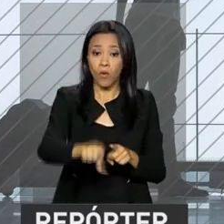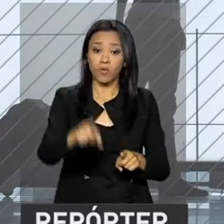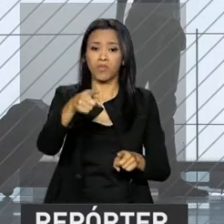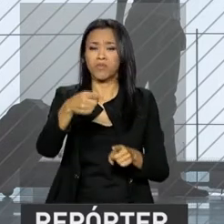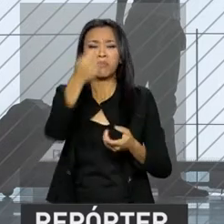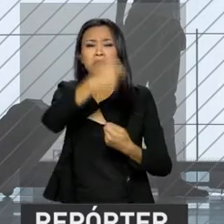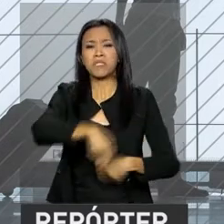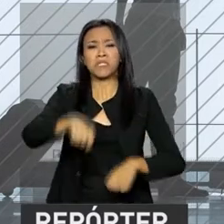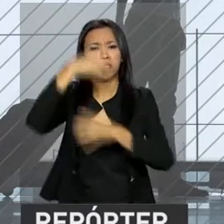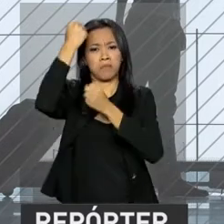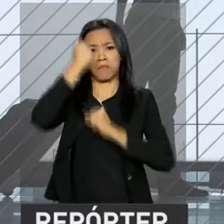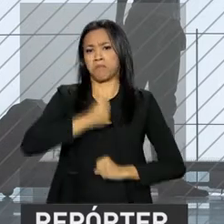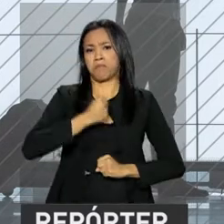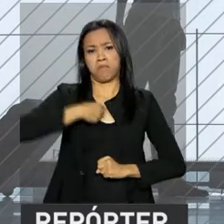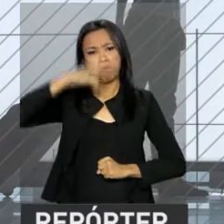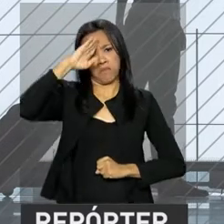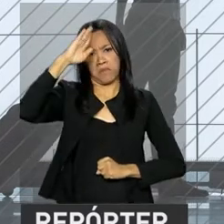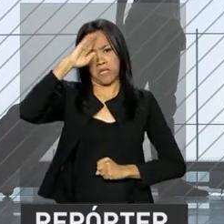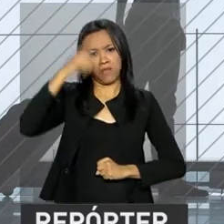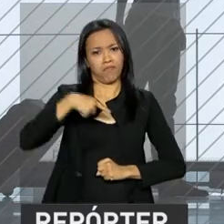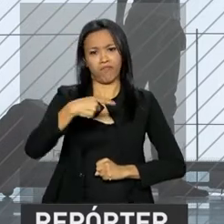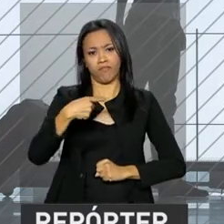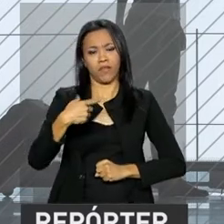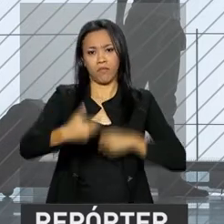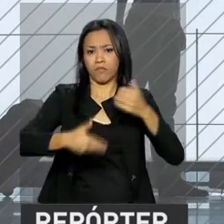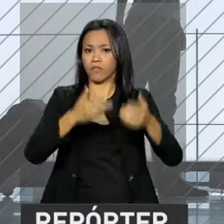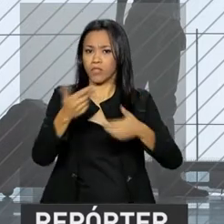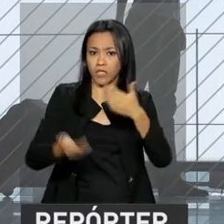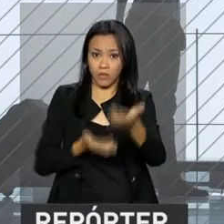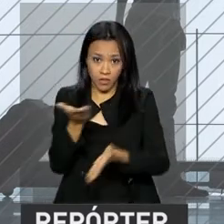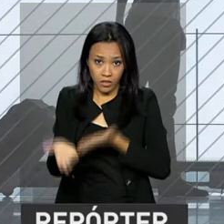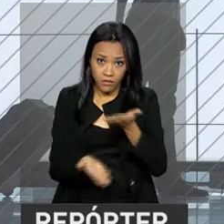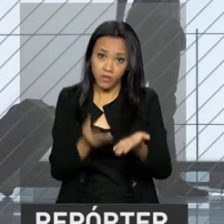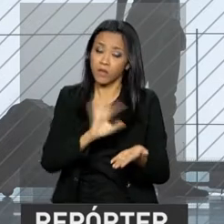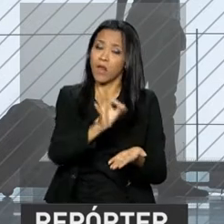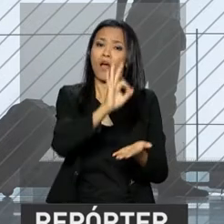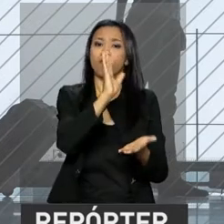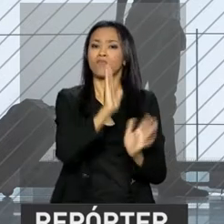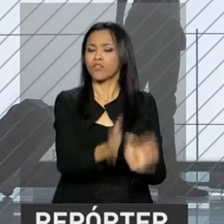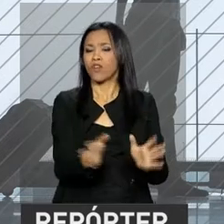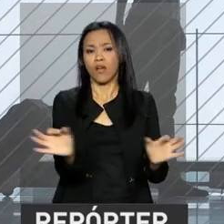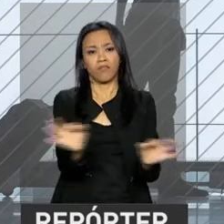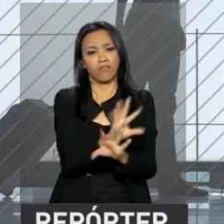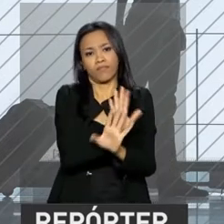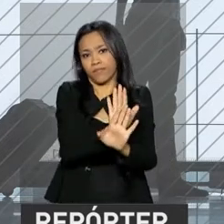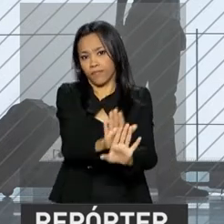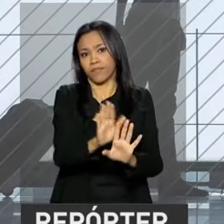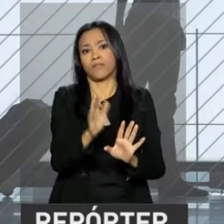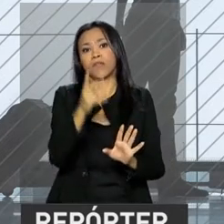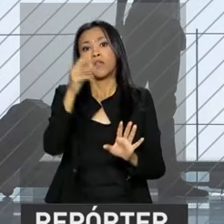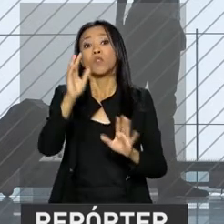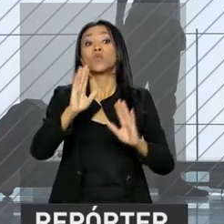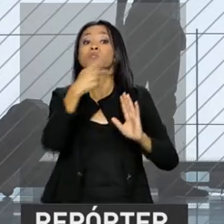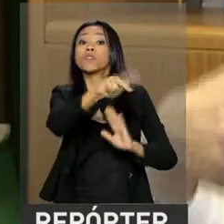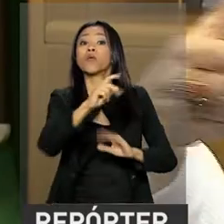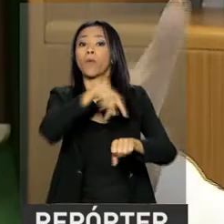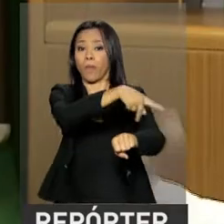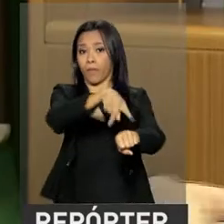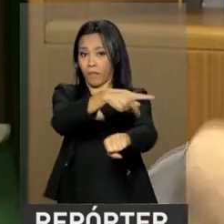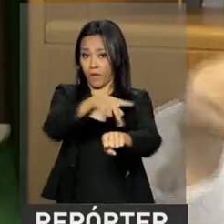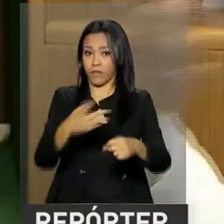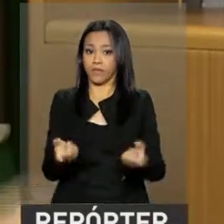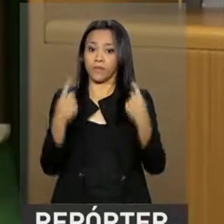militar de brasileiros por opção ou naturalizados que já tenham cumprido suas obrigações militares no país de origem